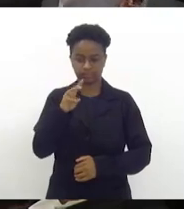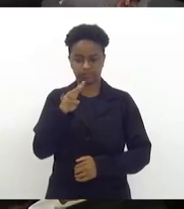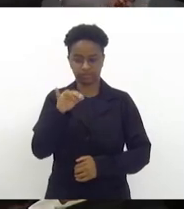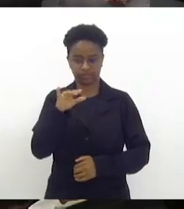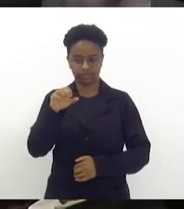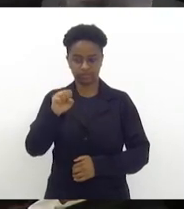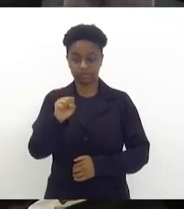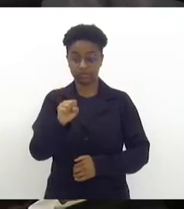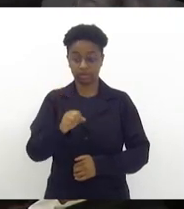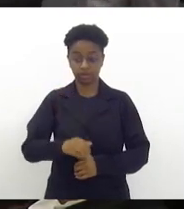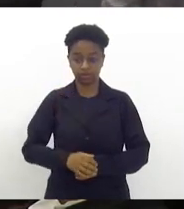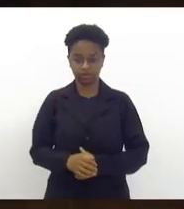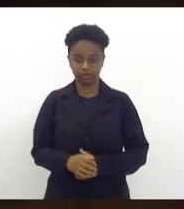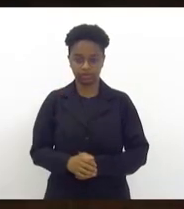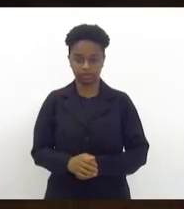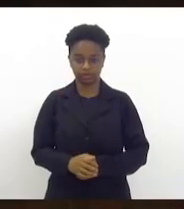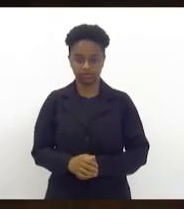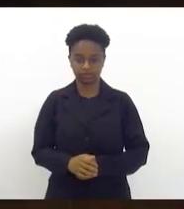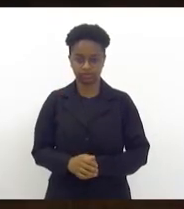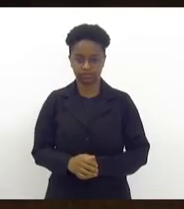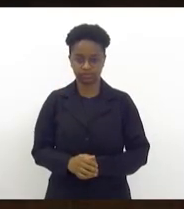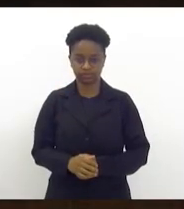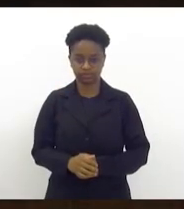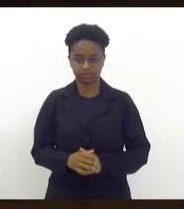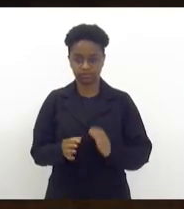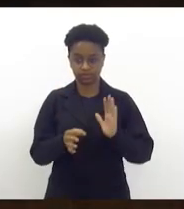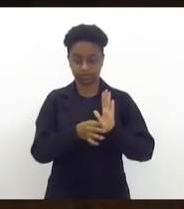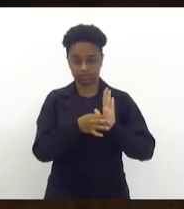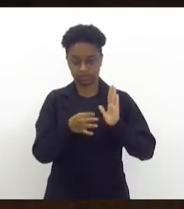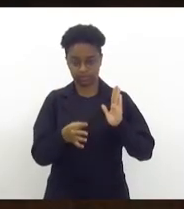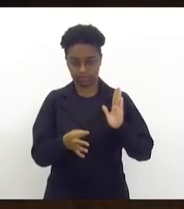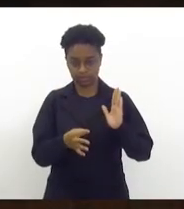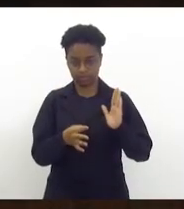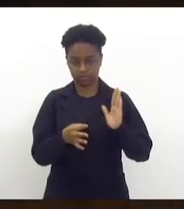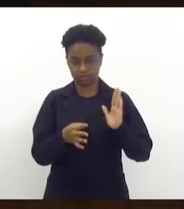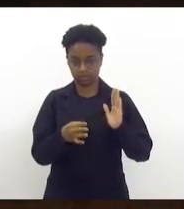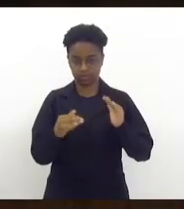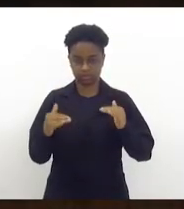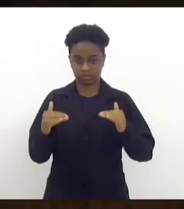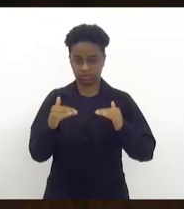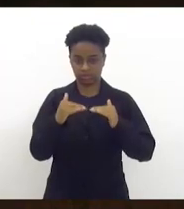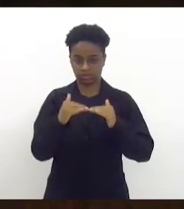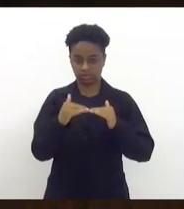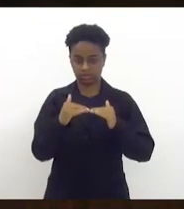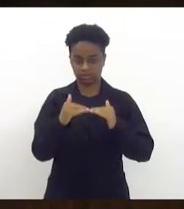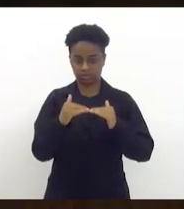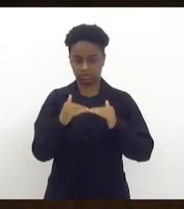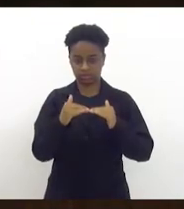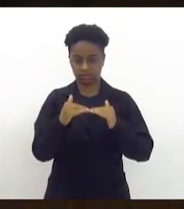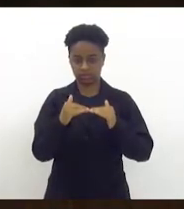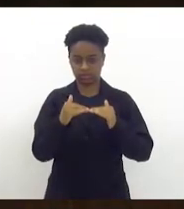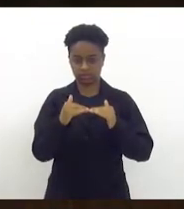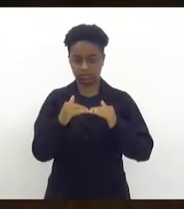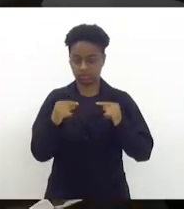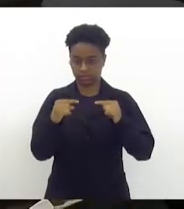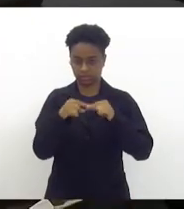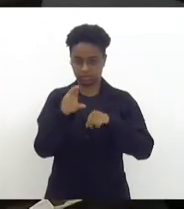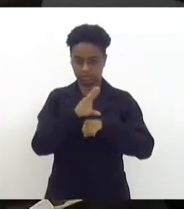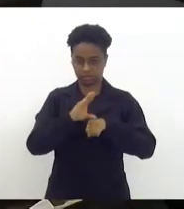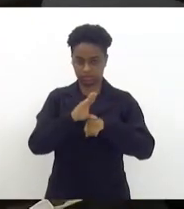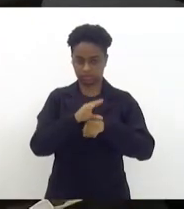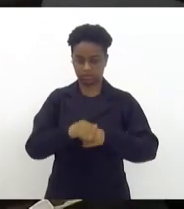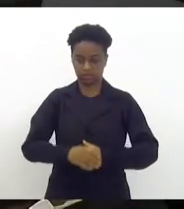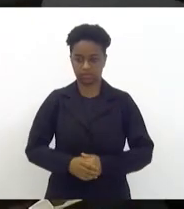Cozzolino. Seu parecer, senhor presidente, o parecer é favorável, aliás, pela constitucionalidade.